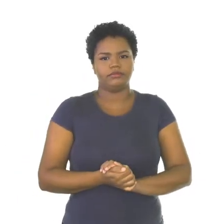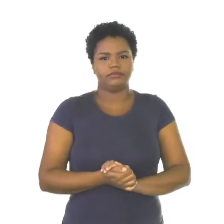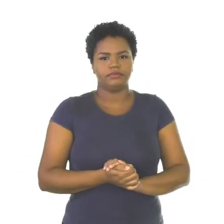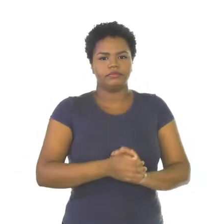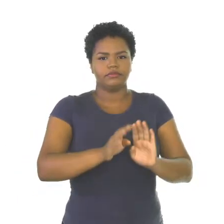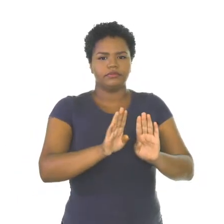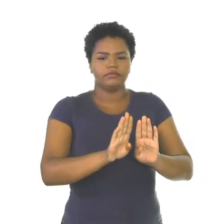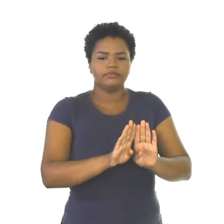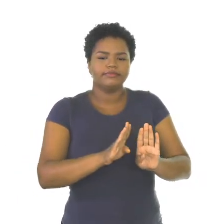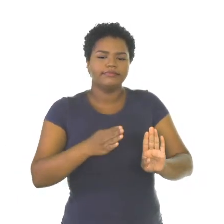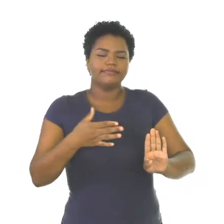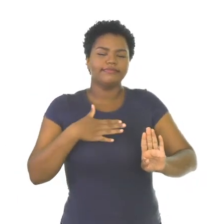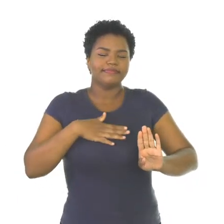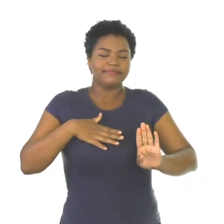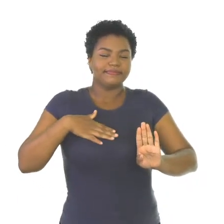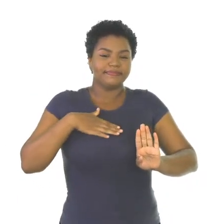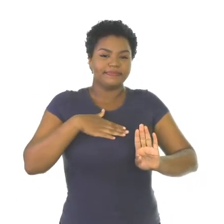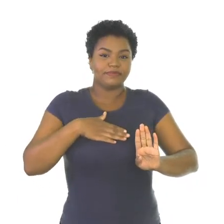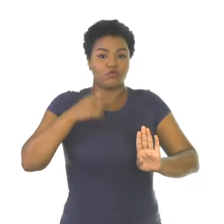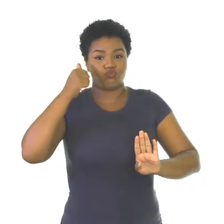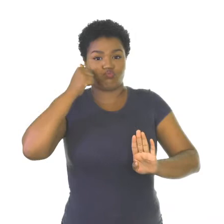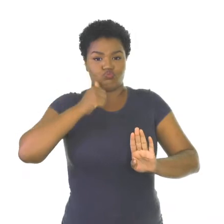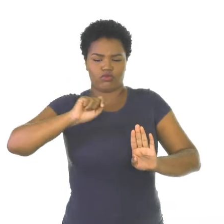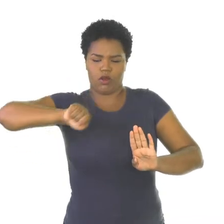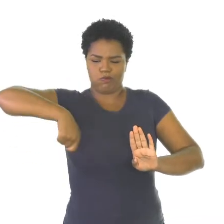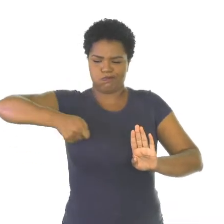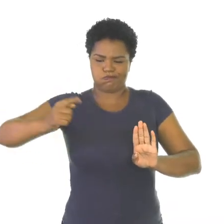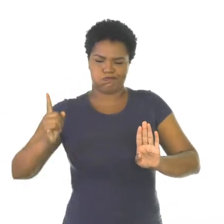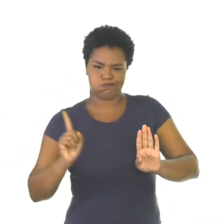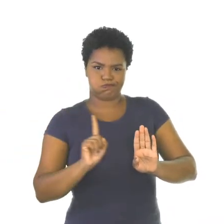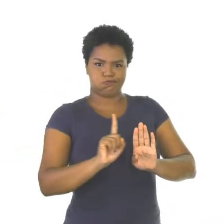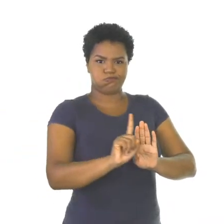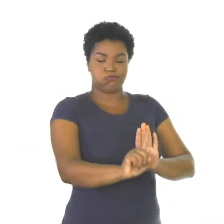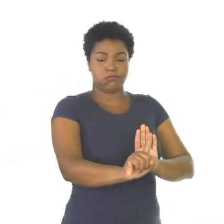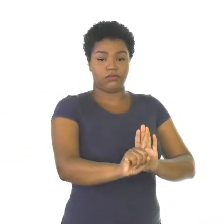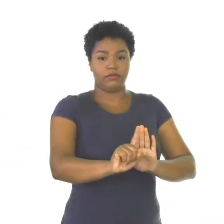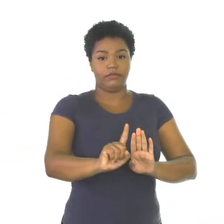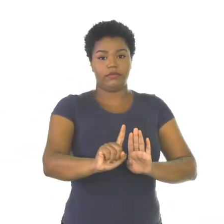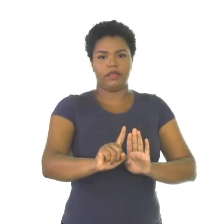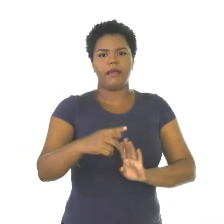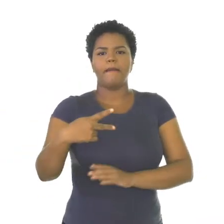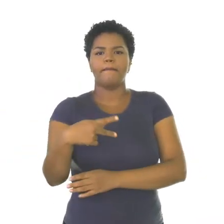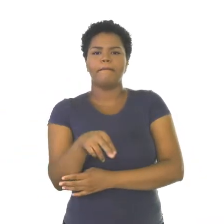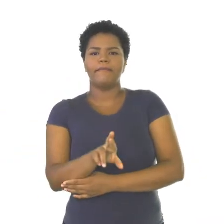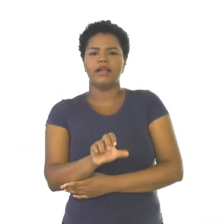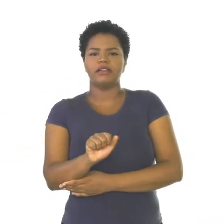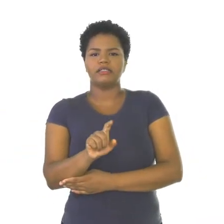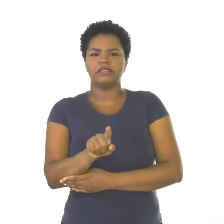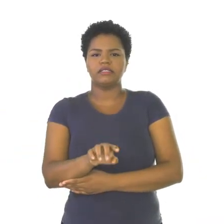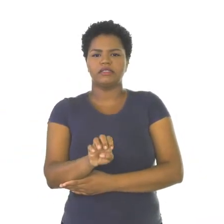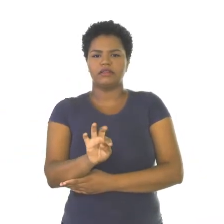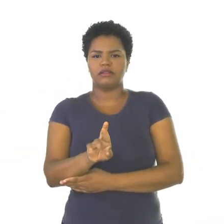bem prazenteira para passar a cozinheira. Mais duas, prazenteira